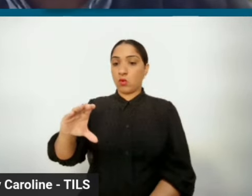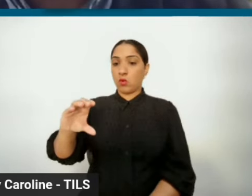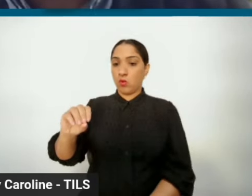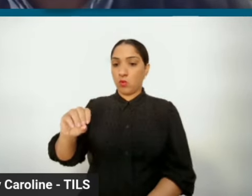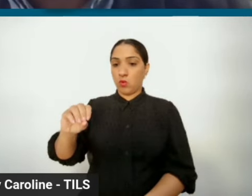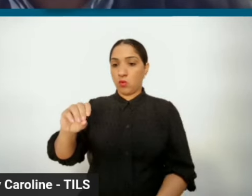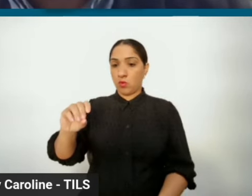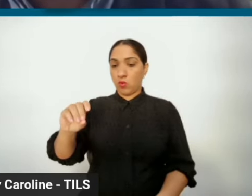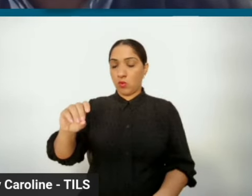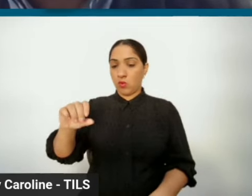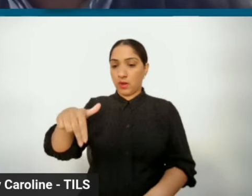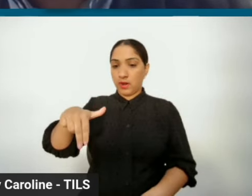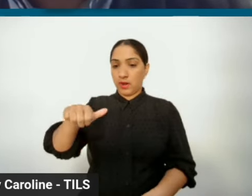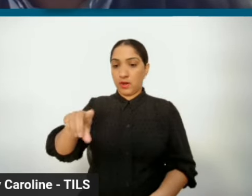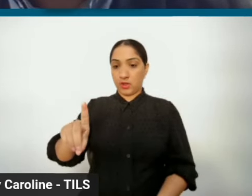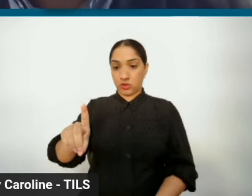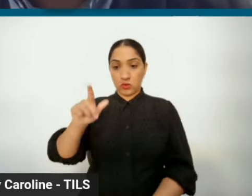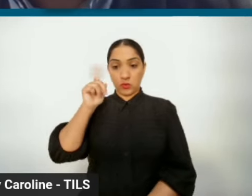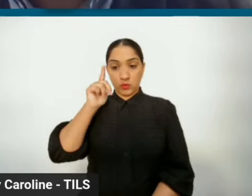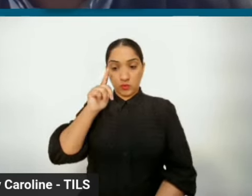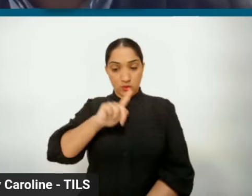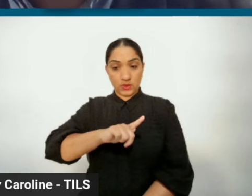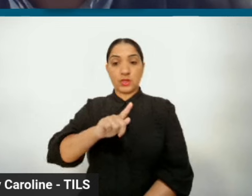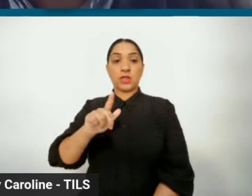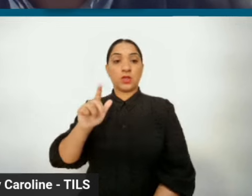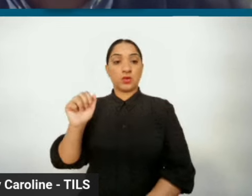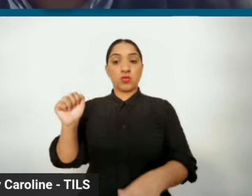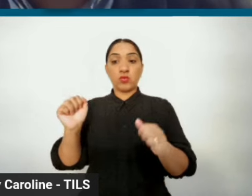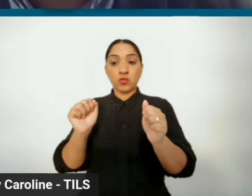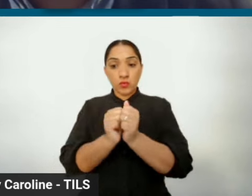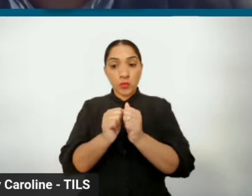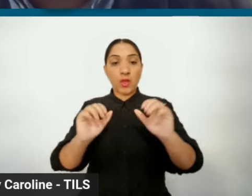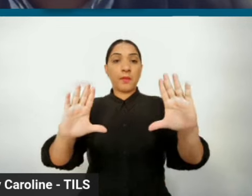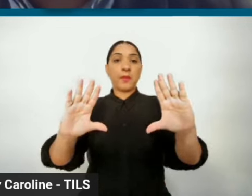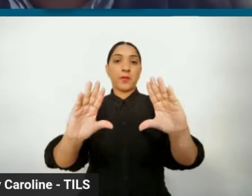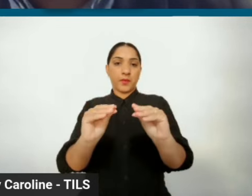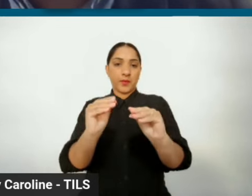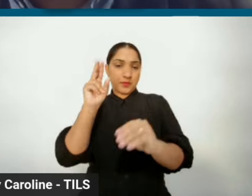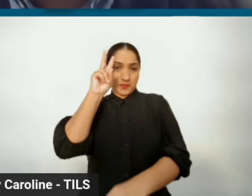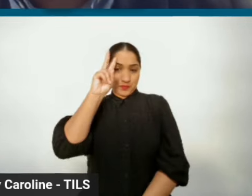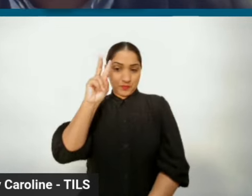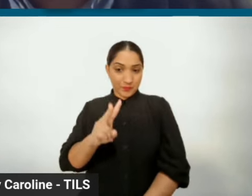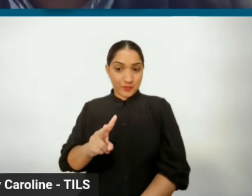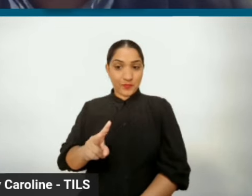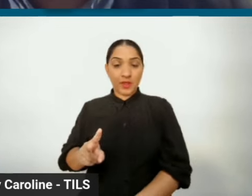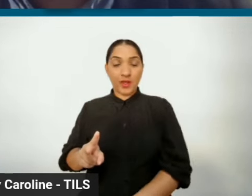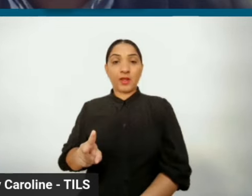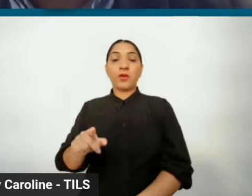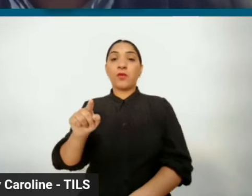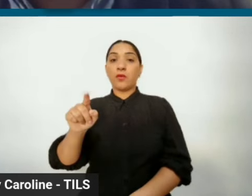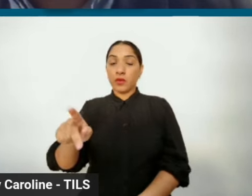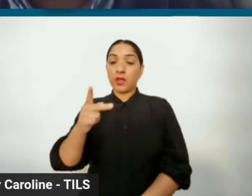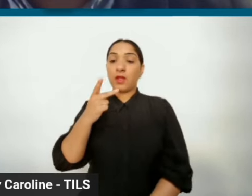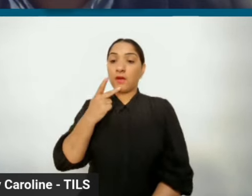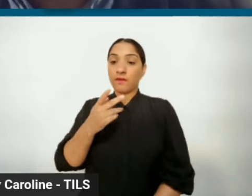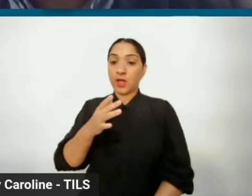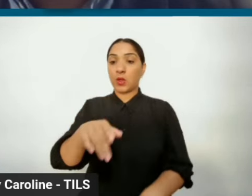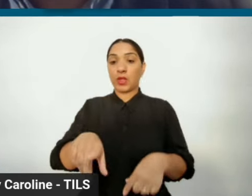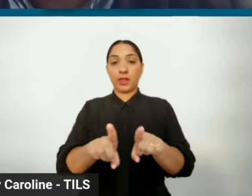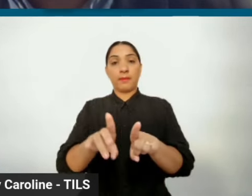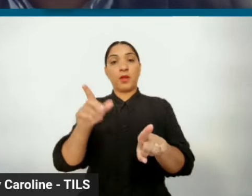Conselho Federal da OAB. É o entrevistado da noite desta segunda-feira. O senhor agora há pouco citou sobre a lei de